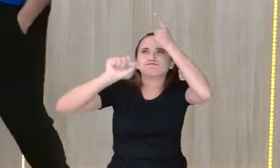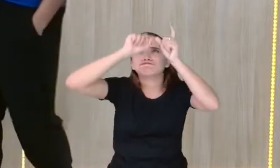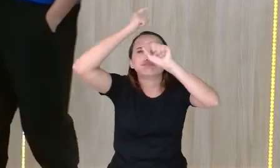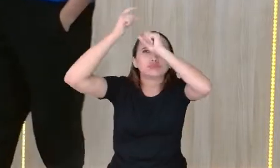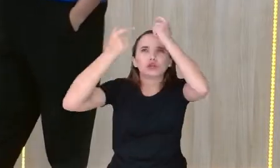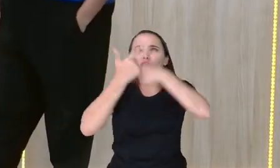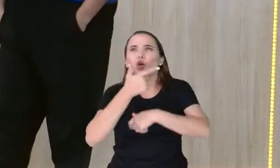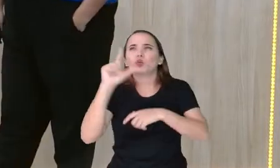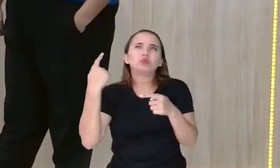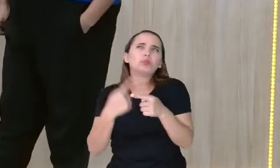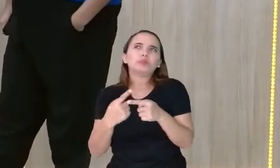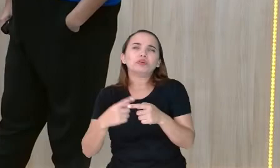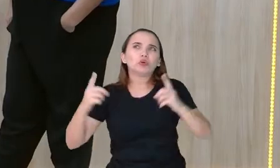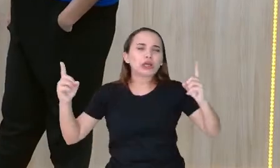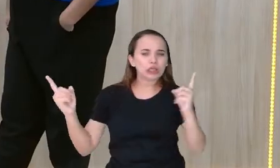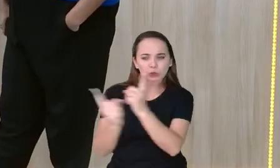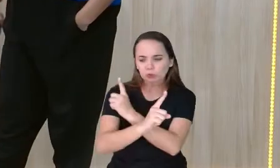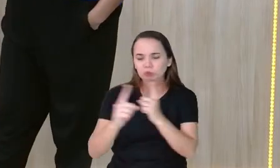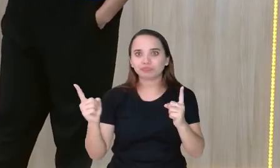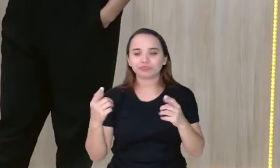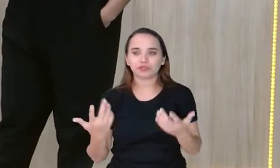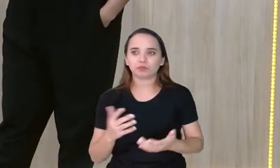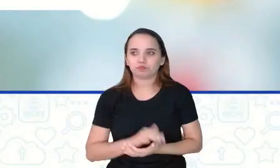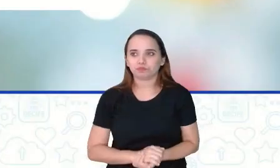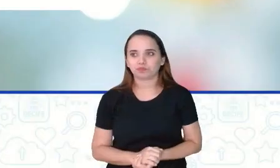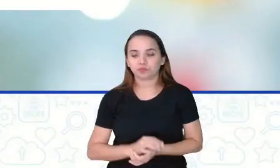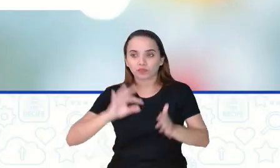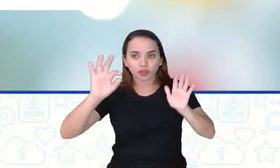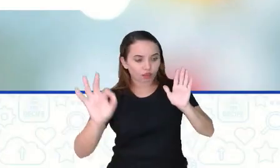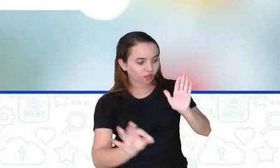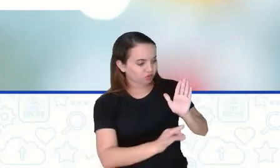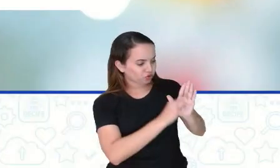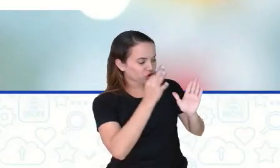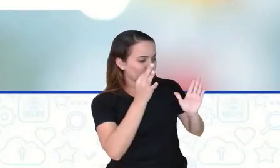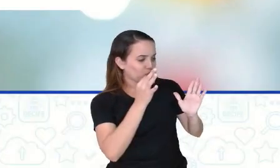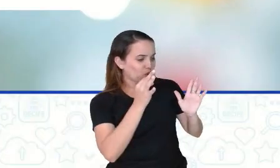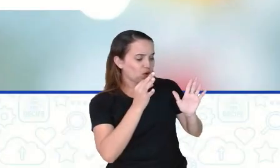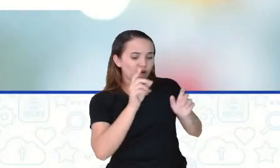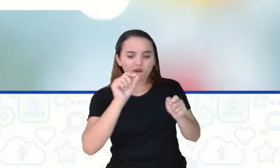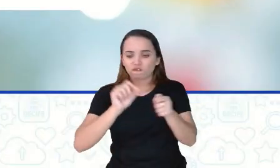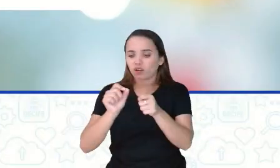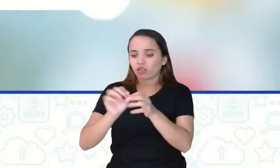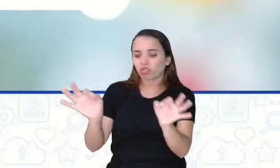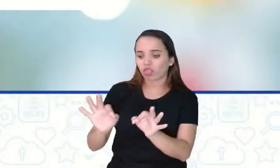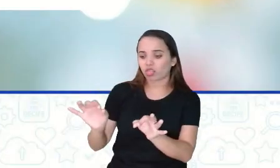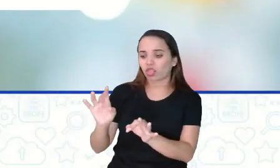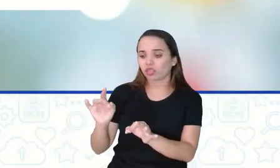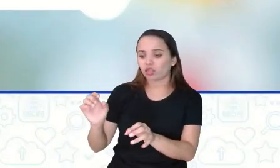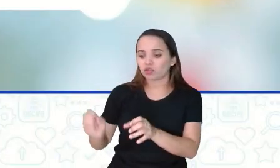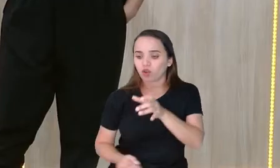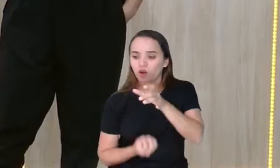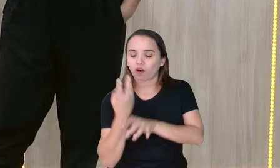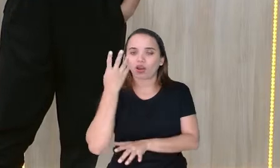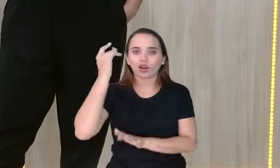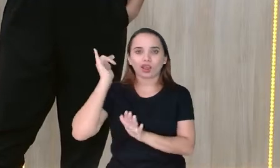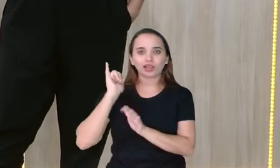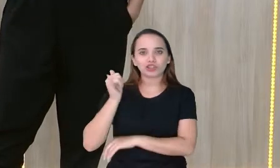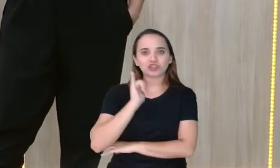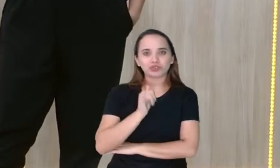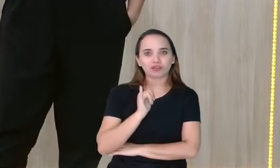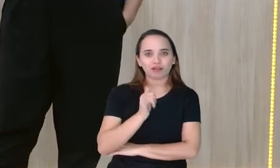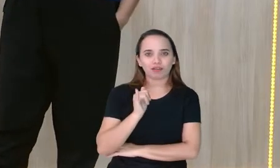narrativa. Escritor. Não fazia outra coisa a não ser inventar histórias. Não é, afinal de